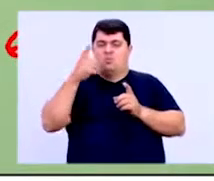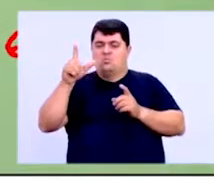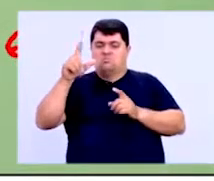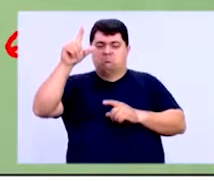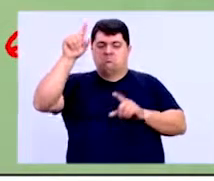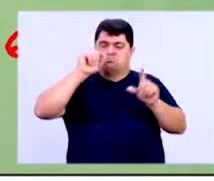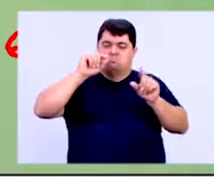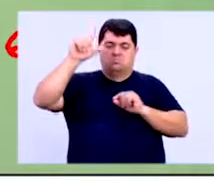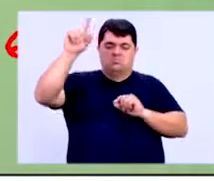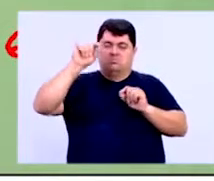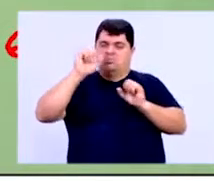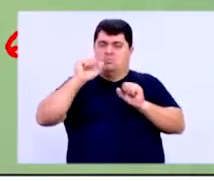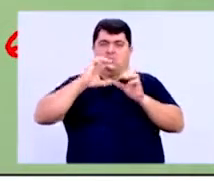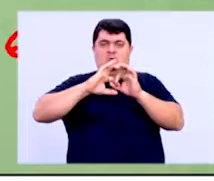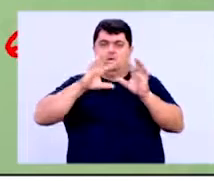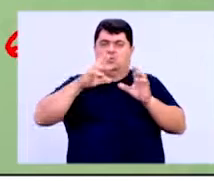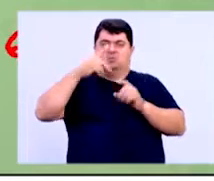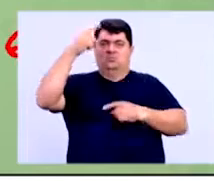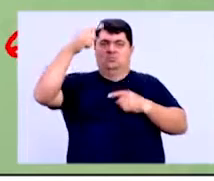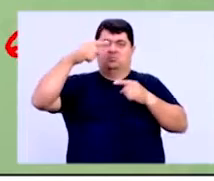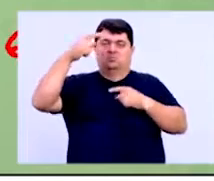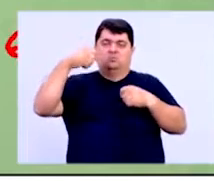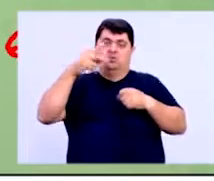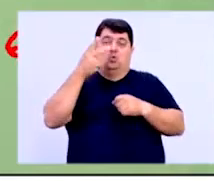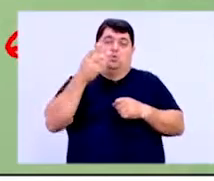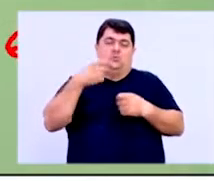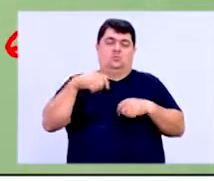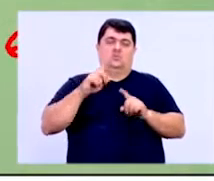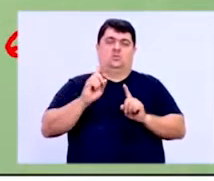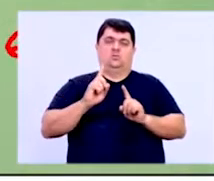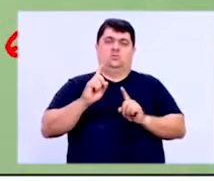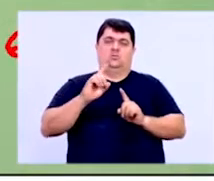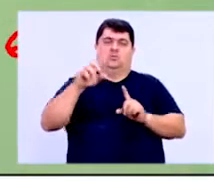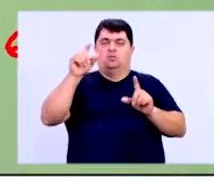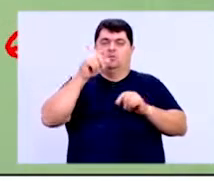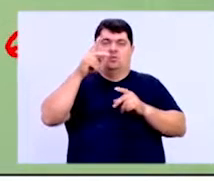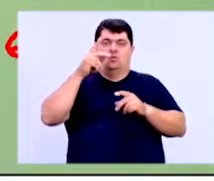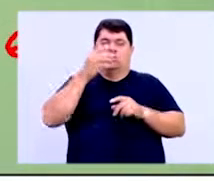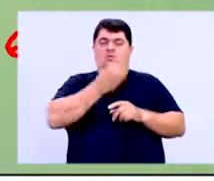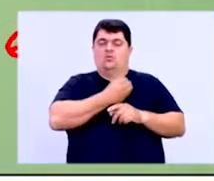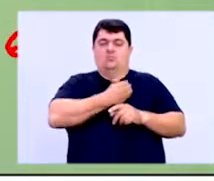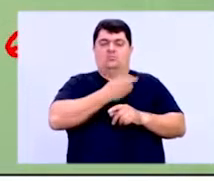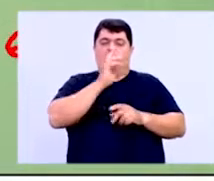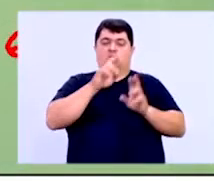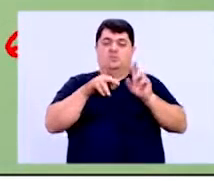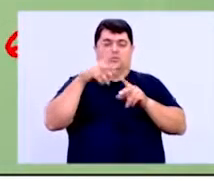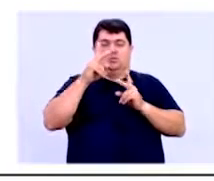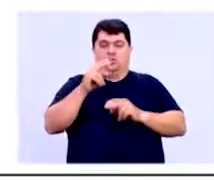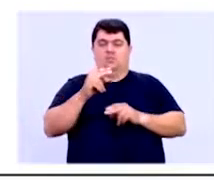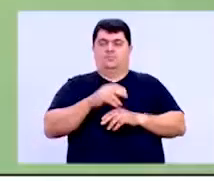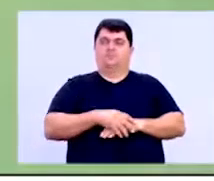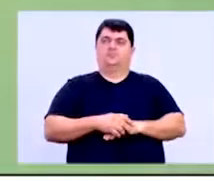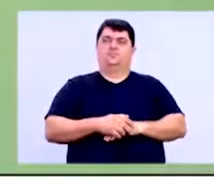outro prefere dividir, mas no final os resultados serão os mesmos, ok?